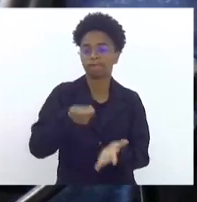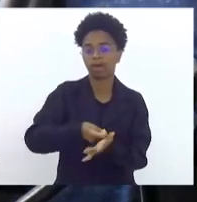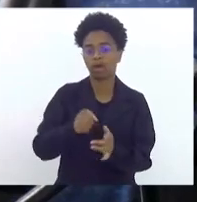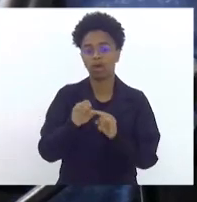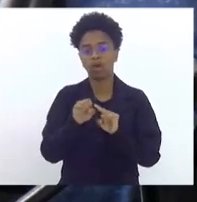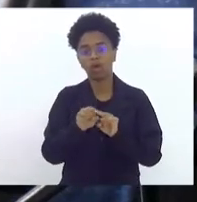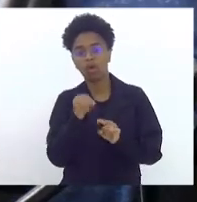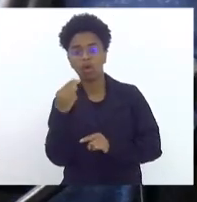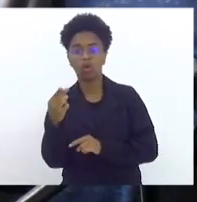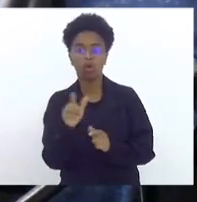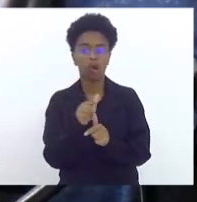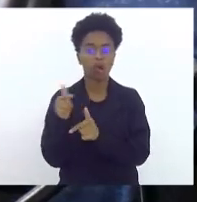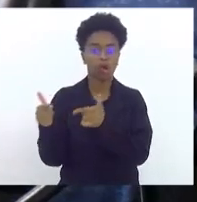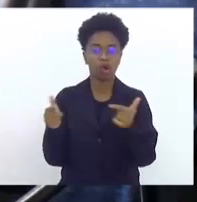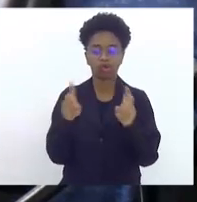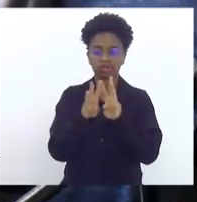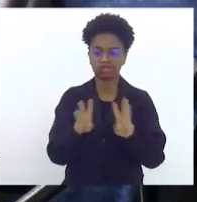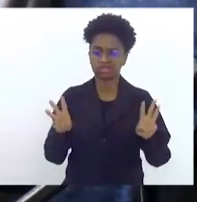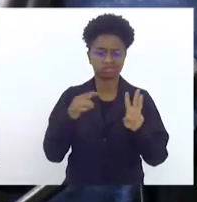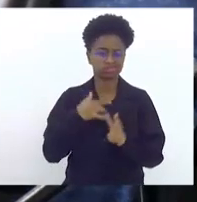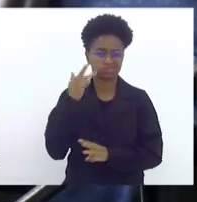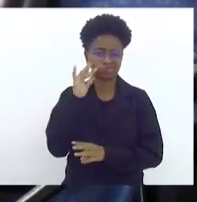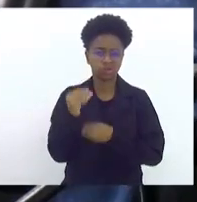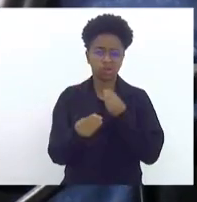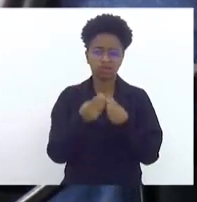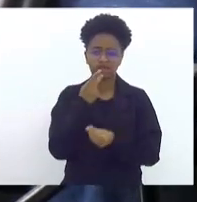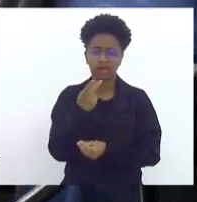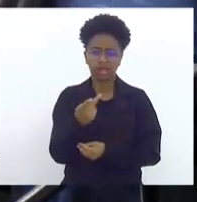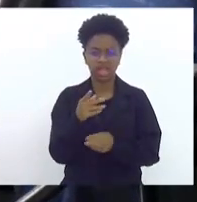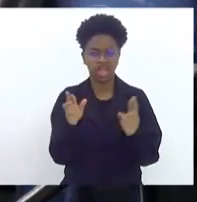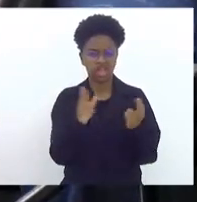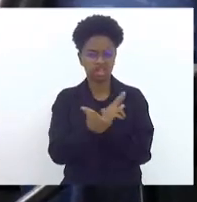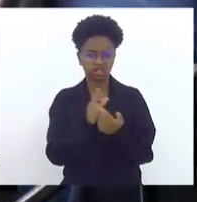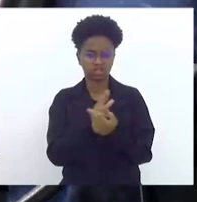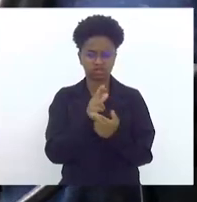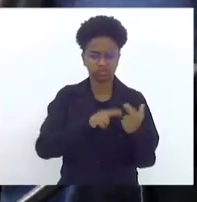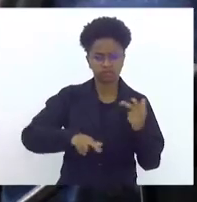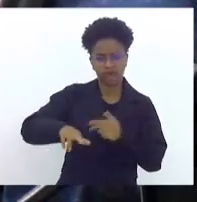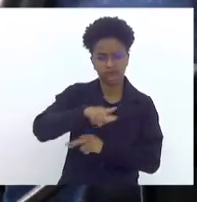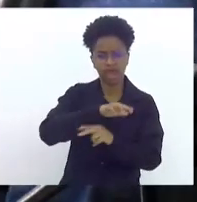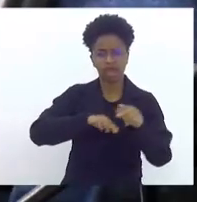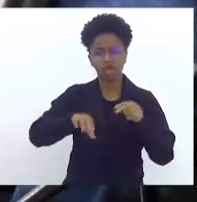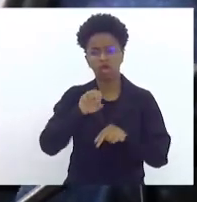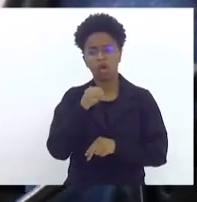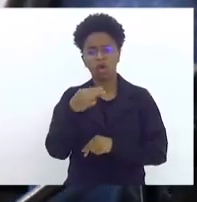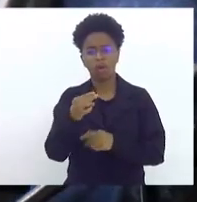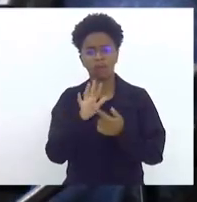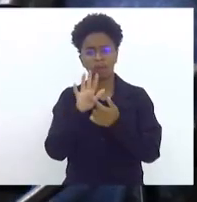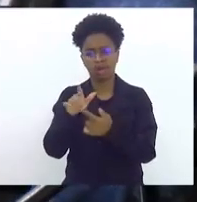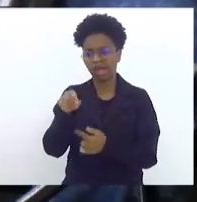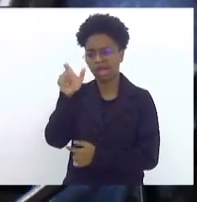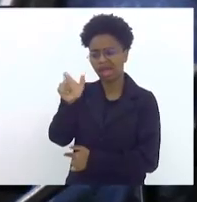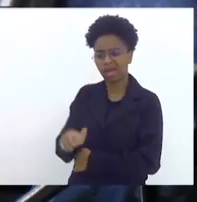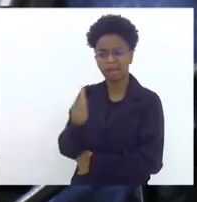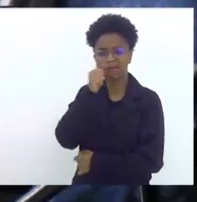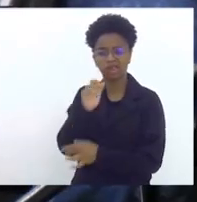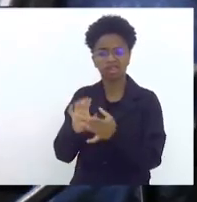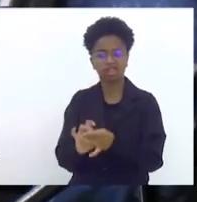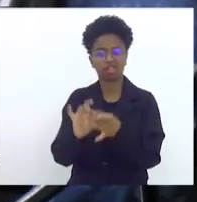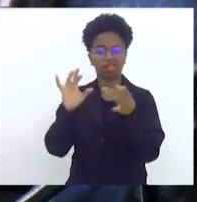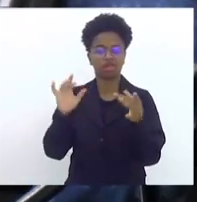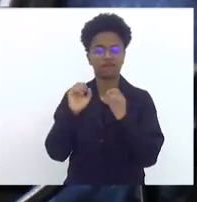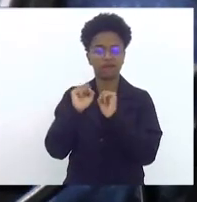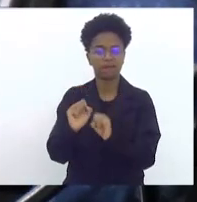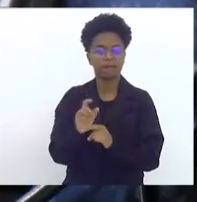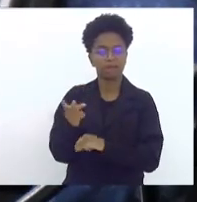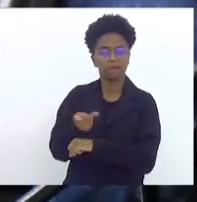de Nem sei como dizer né relacionamentos múltiplos mas disponibilizando aquela mulher para